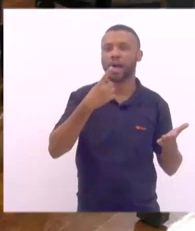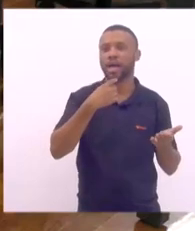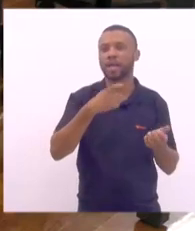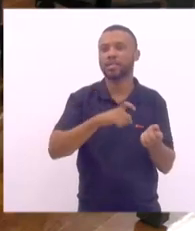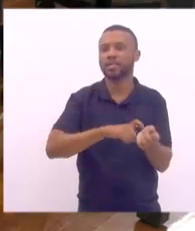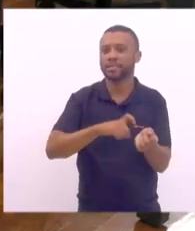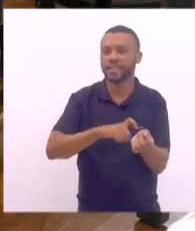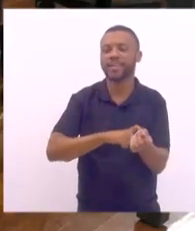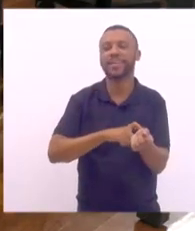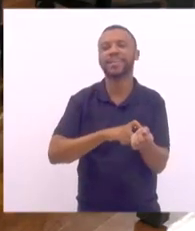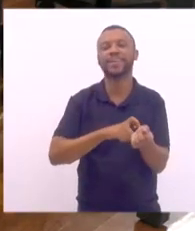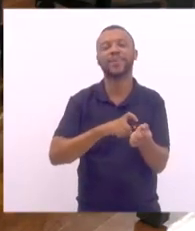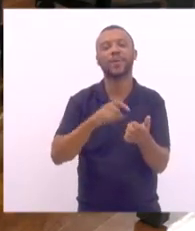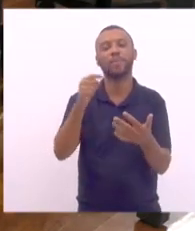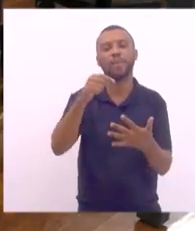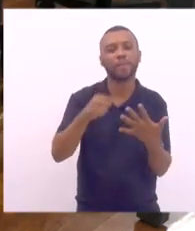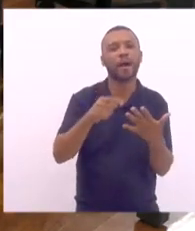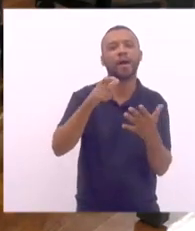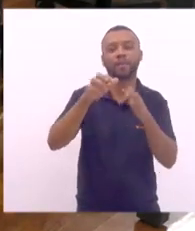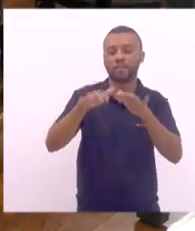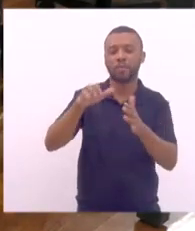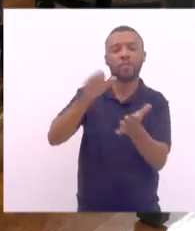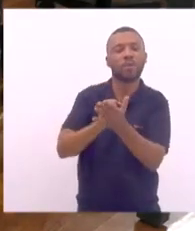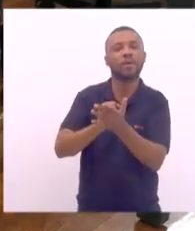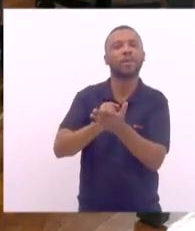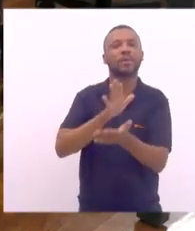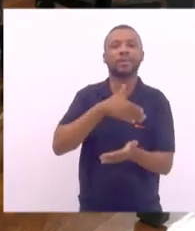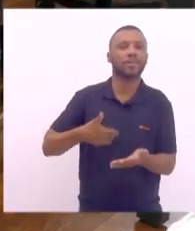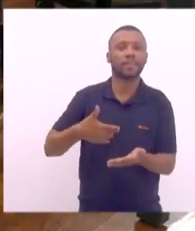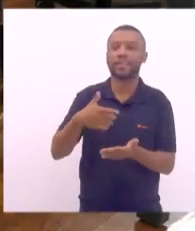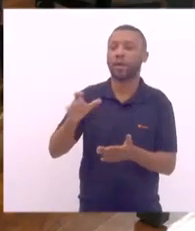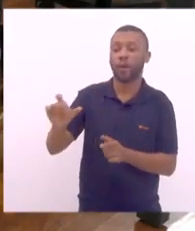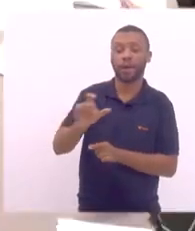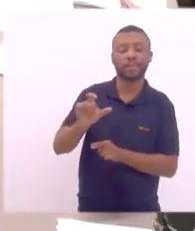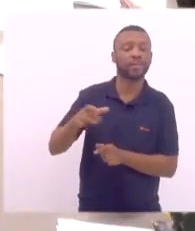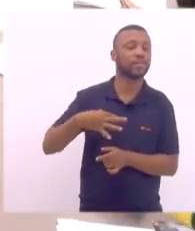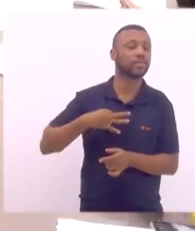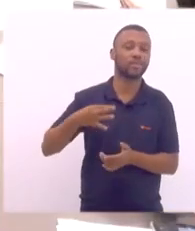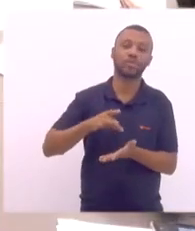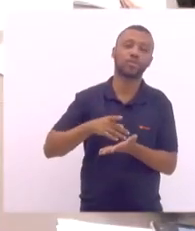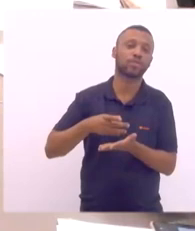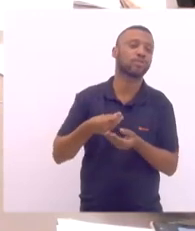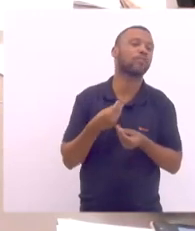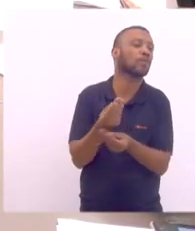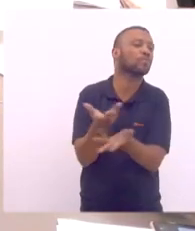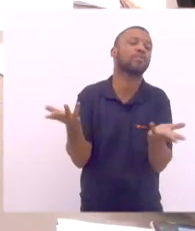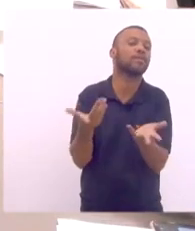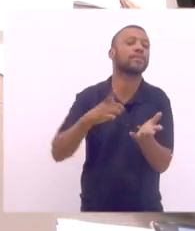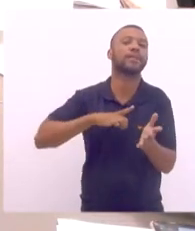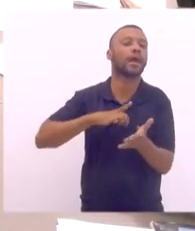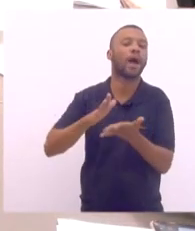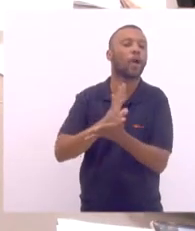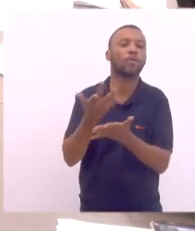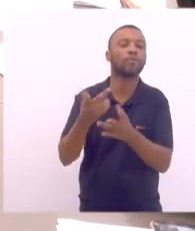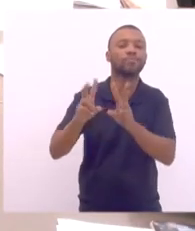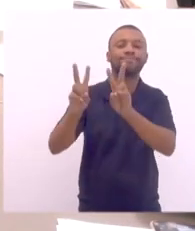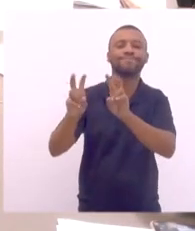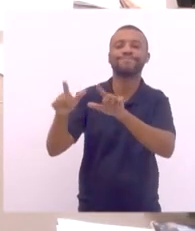aqueles registrados, um cadastro estadual de sangue. Uma carteira de doador, alguma coisa que ele vai ter como um título. E